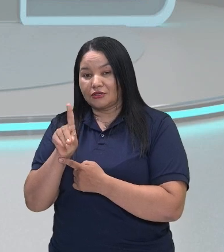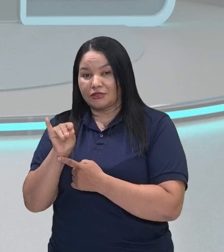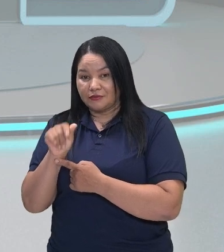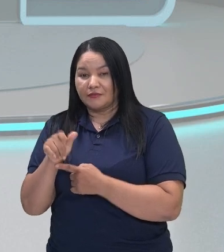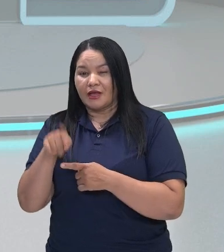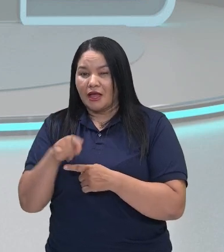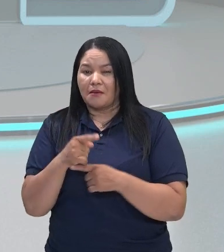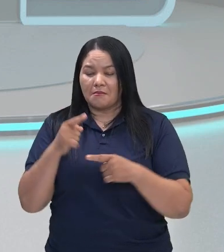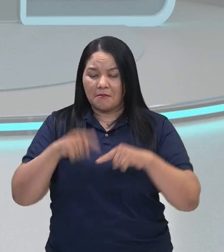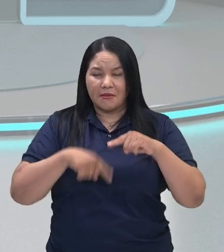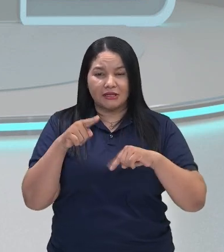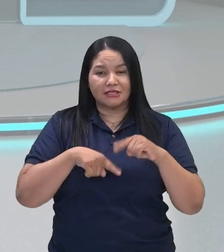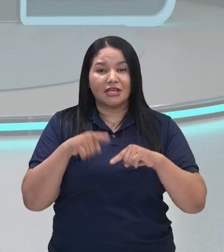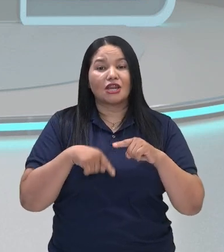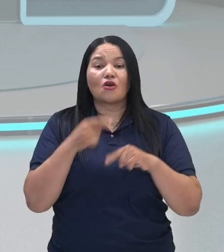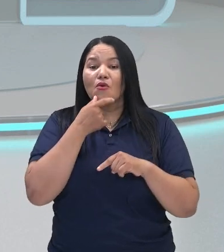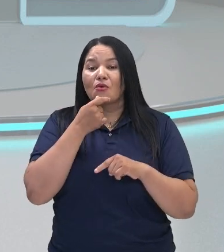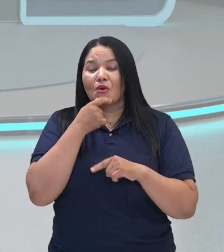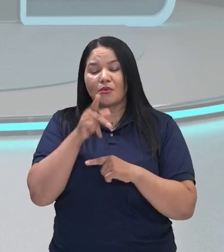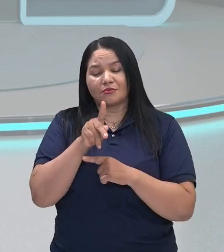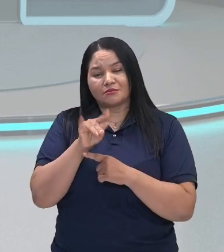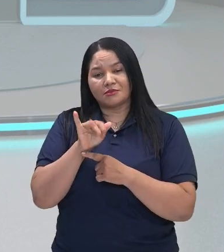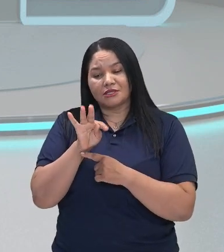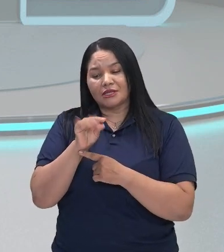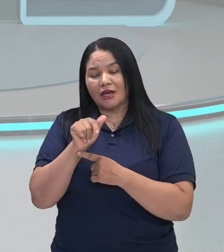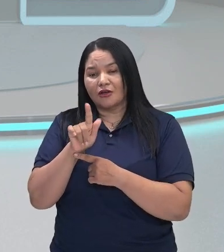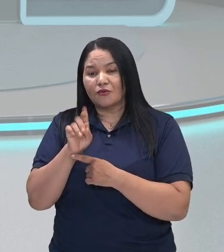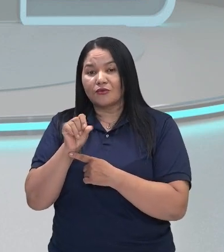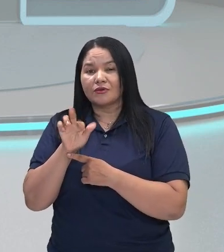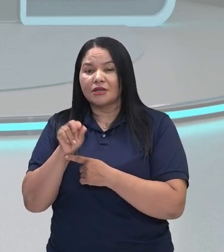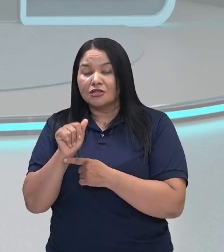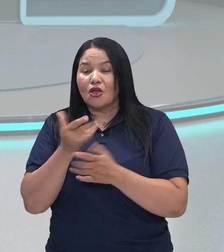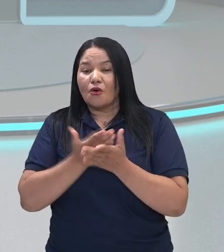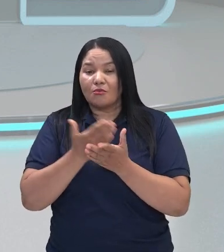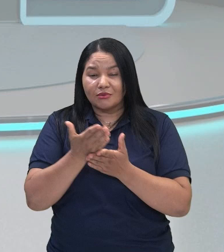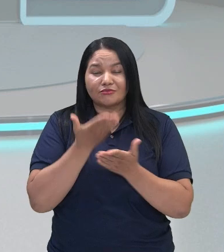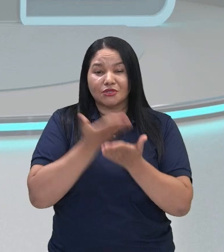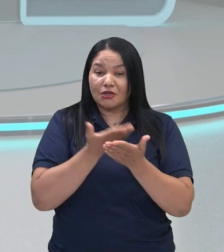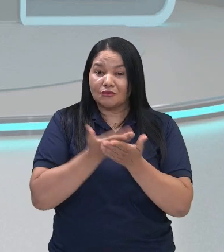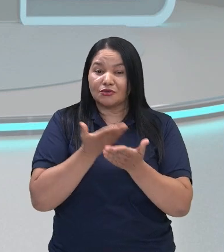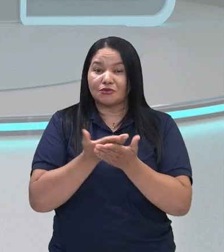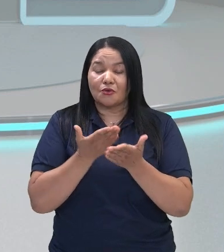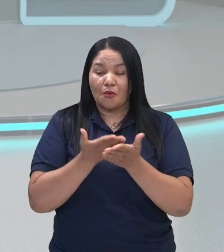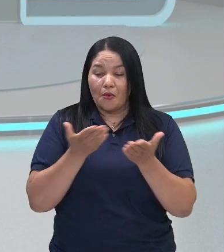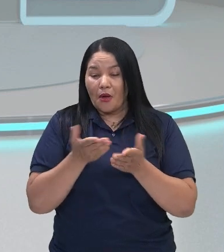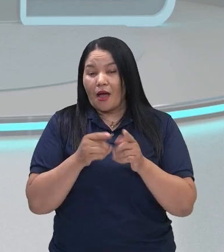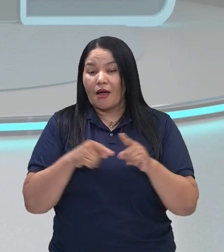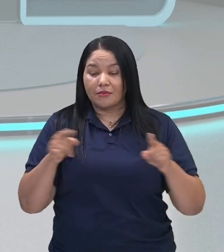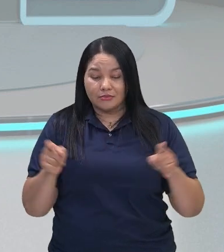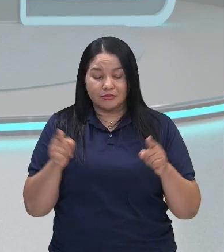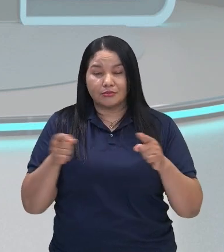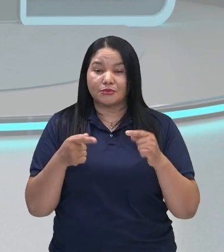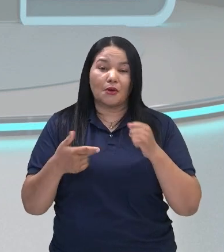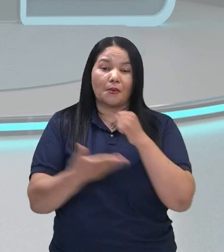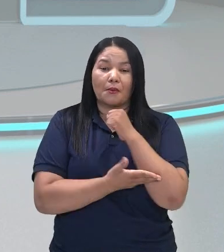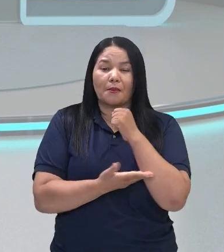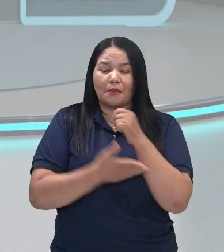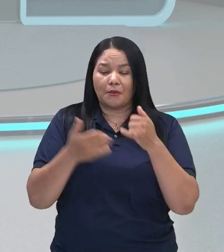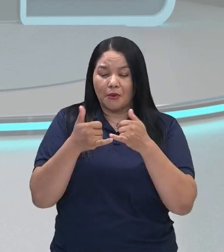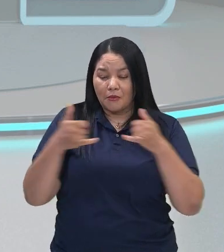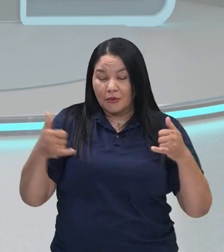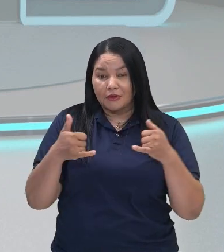que Pitágoras começou a fazer seus estudos. E assim, a gente começa a enxergar que existe